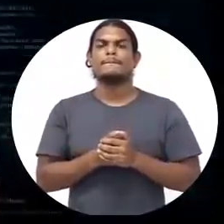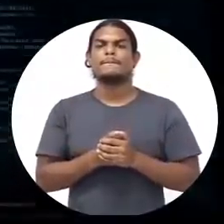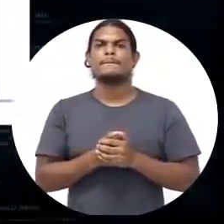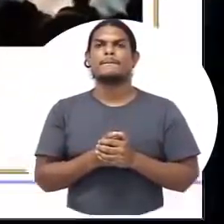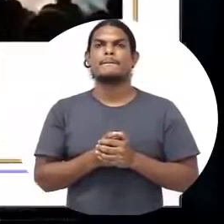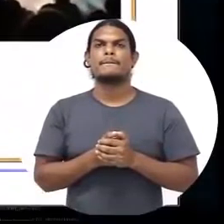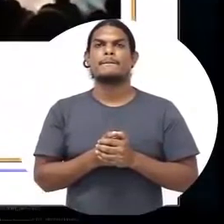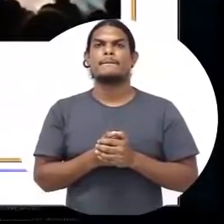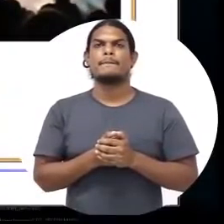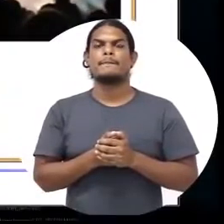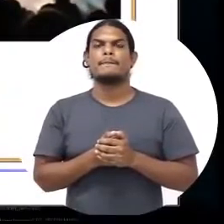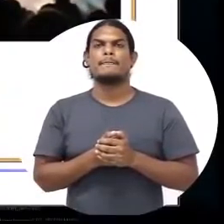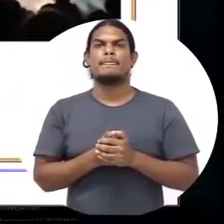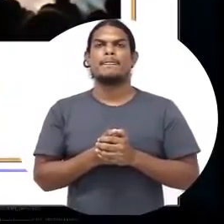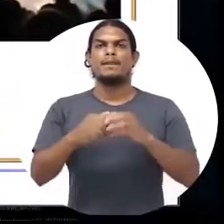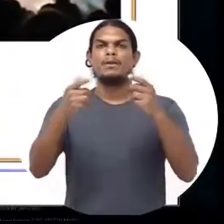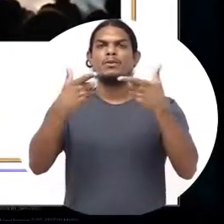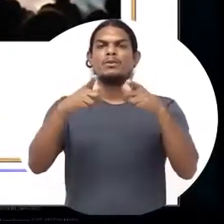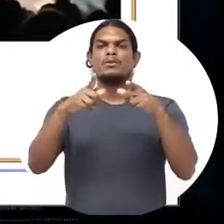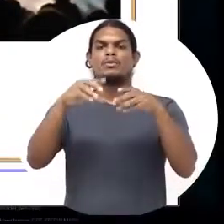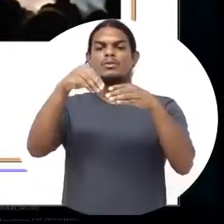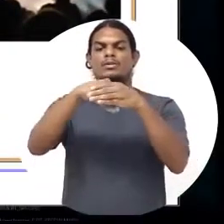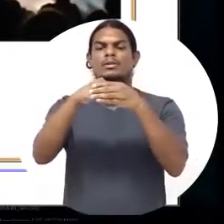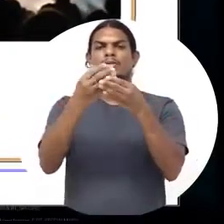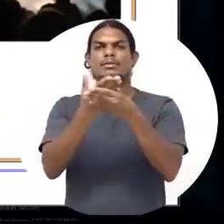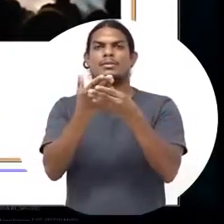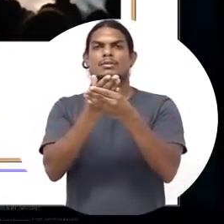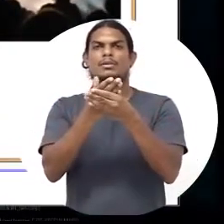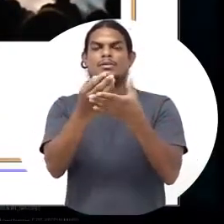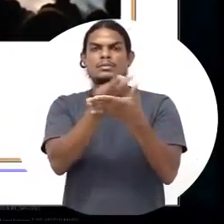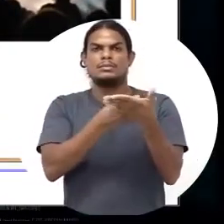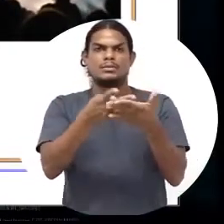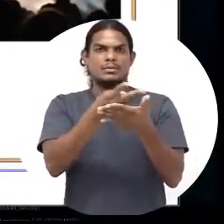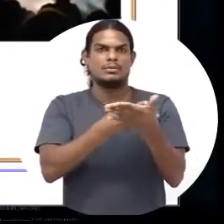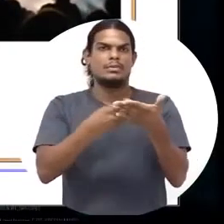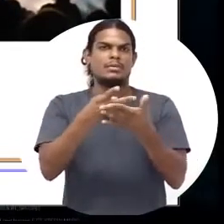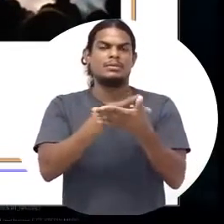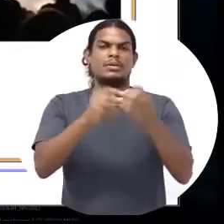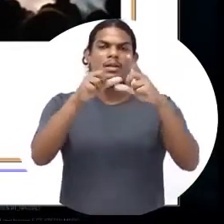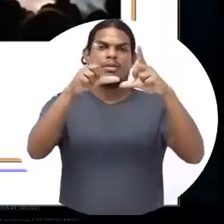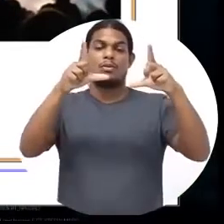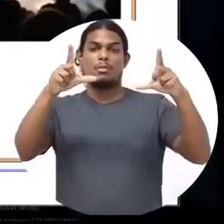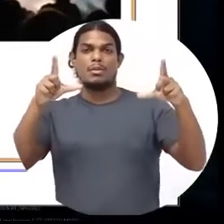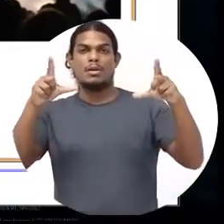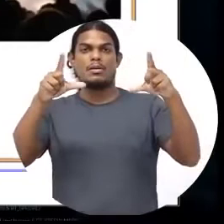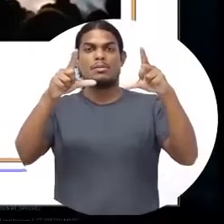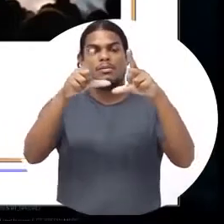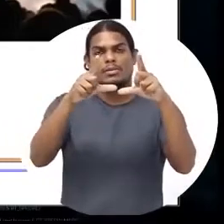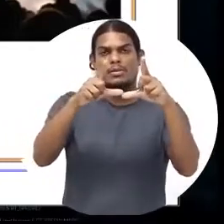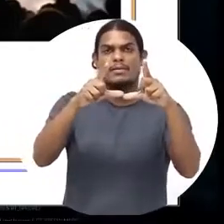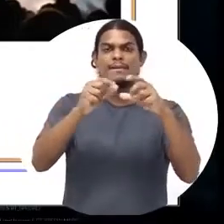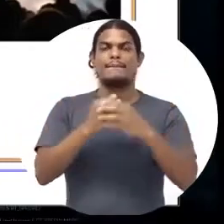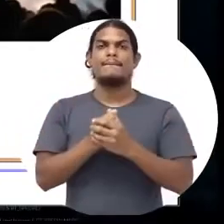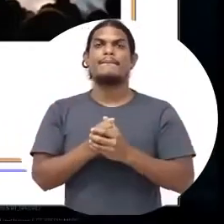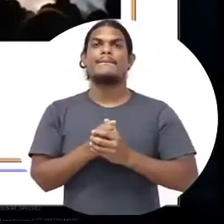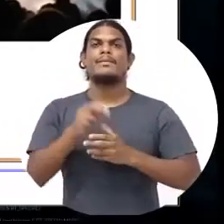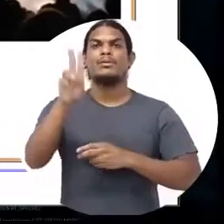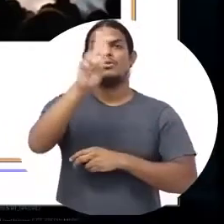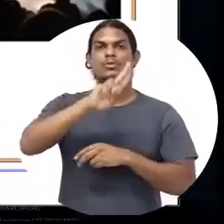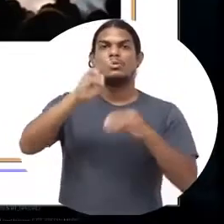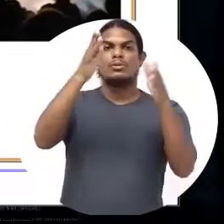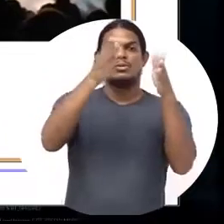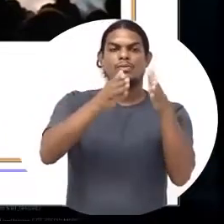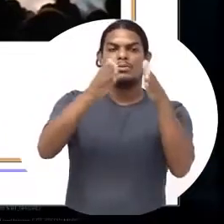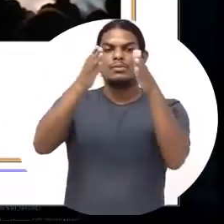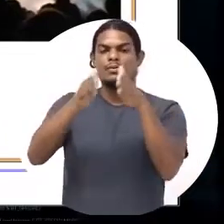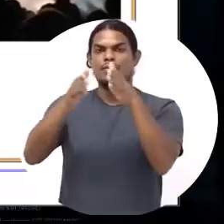imagem. E a posição das imagens, que depois a gente pode mudar, tamanho, posição, tudo pelo CSS, ela é colocada uma ao lado da outra